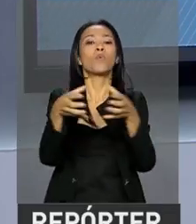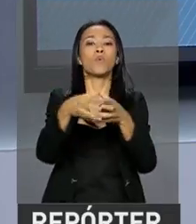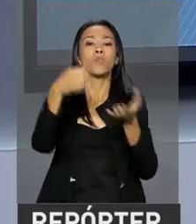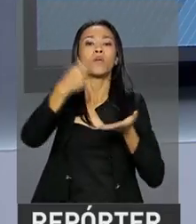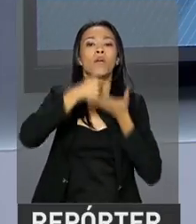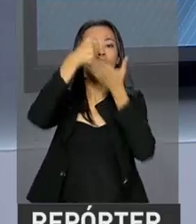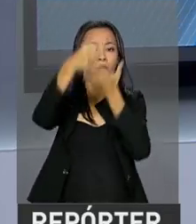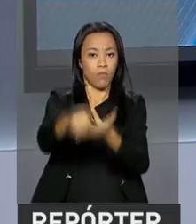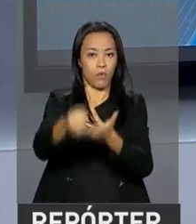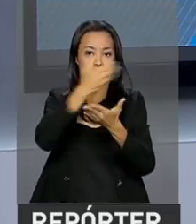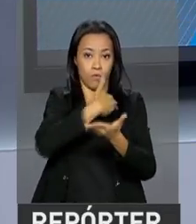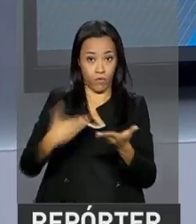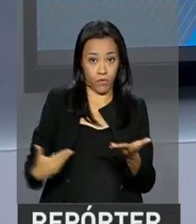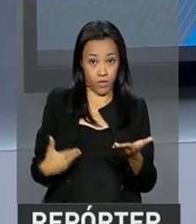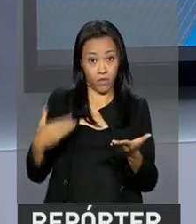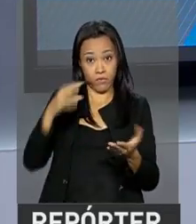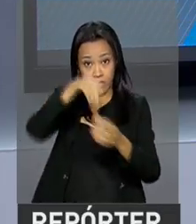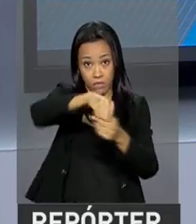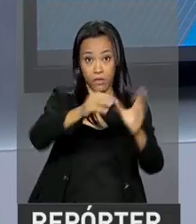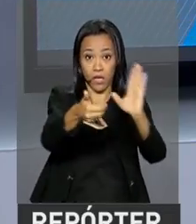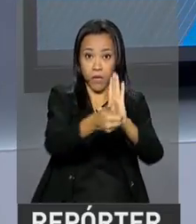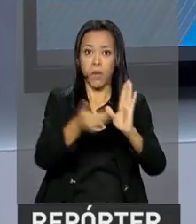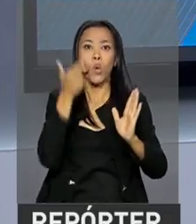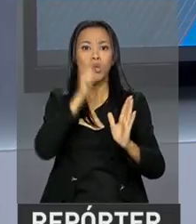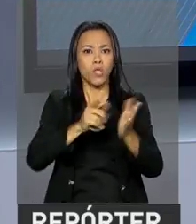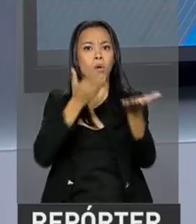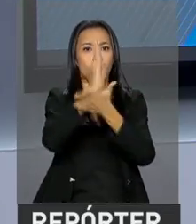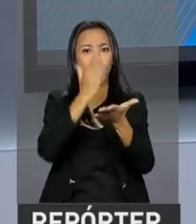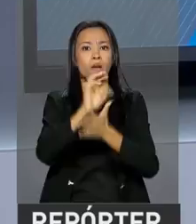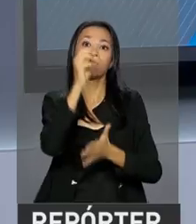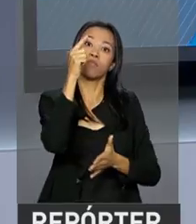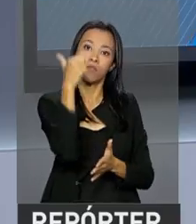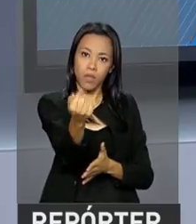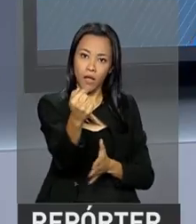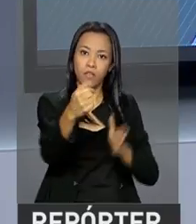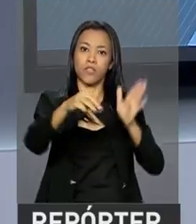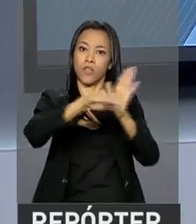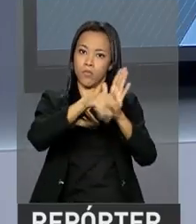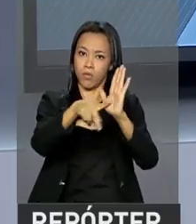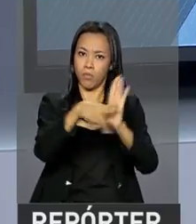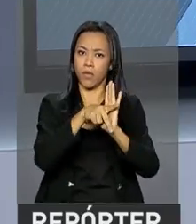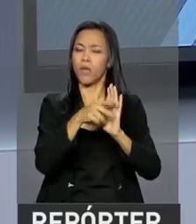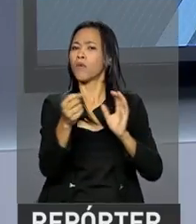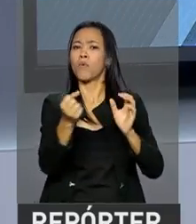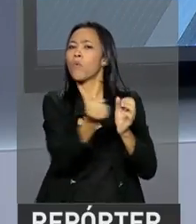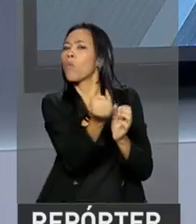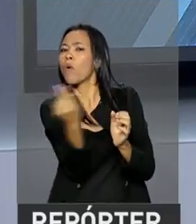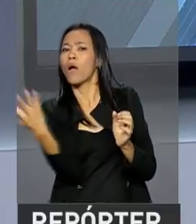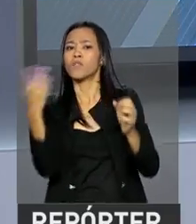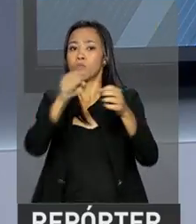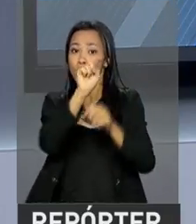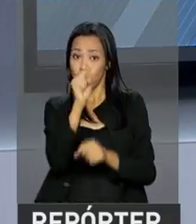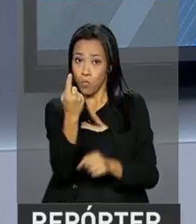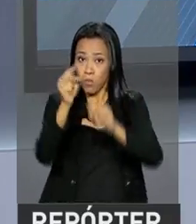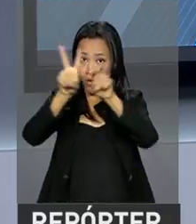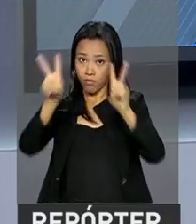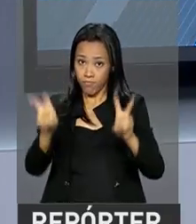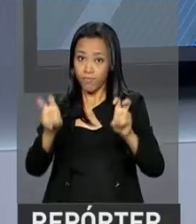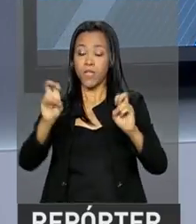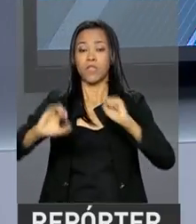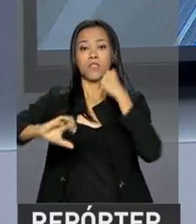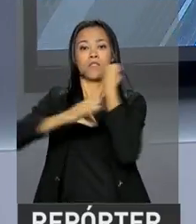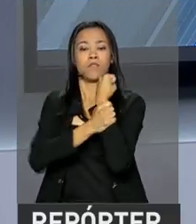conseguiu aprovar sete medidas provisórias entre elas está a que estabelece o programa seguro emprego